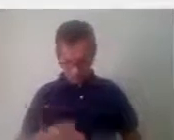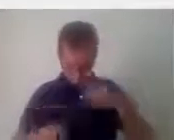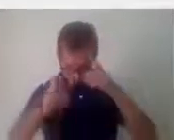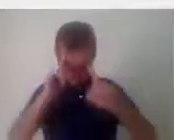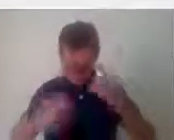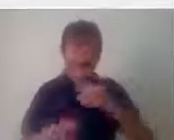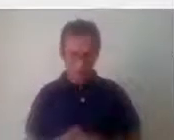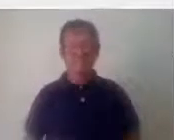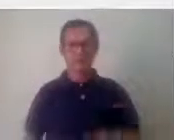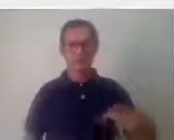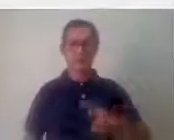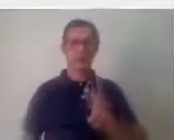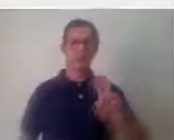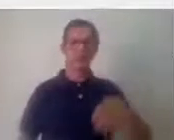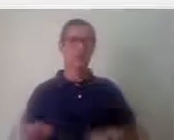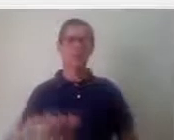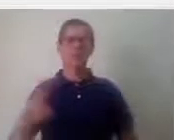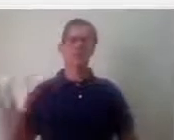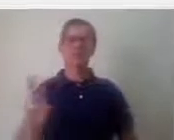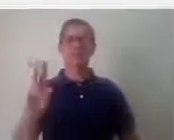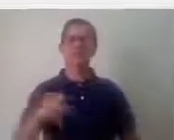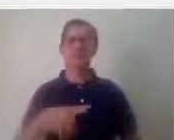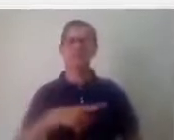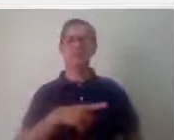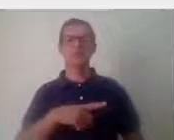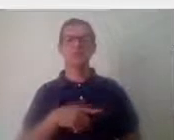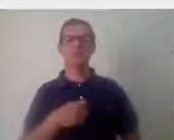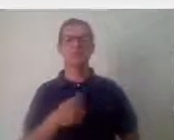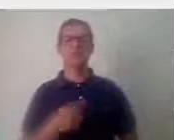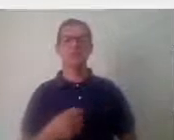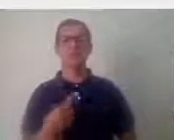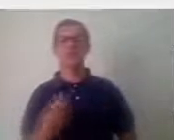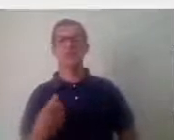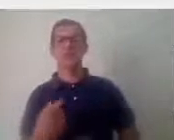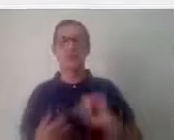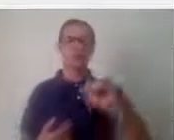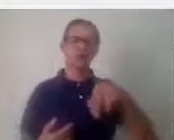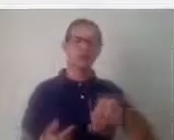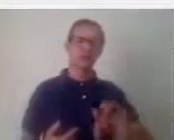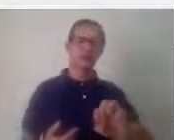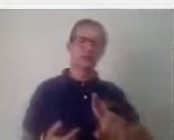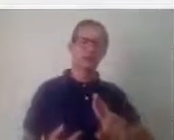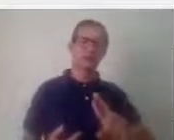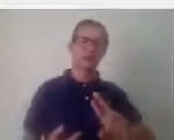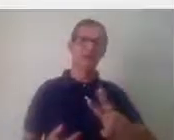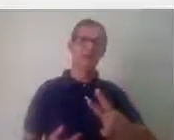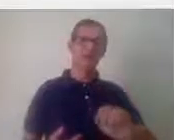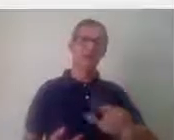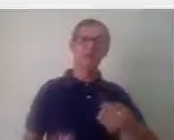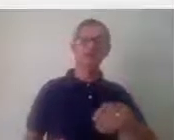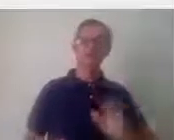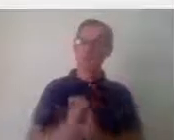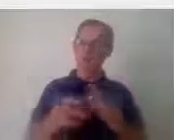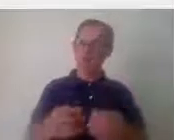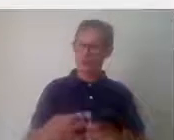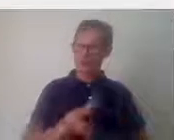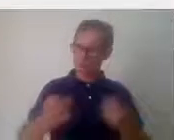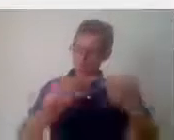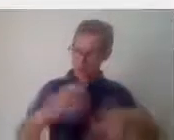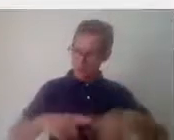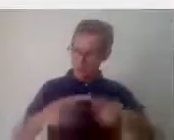do mínimo local e do máximo local, você tem em um intervalo. O próprio nome já está te falando, olha, você vai ter